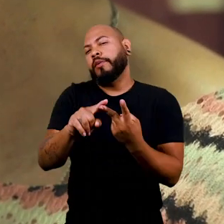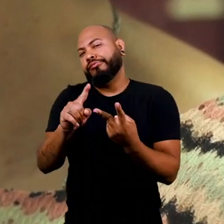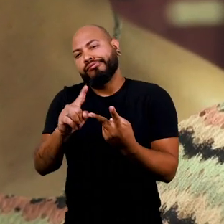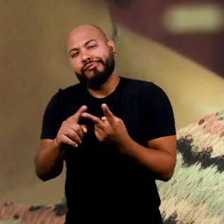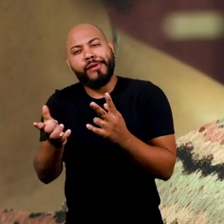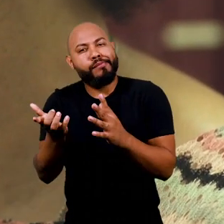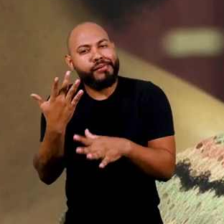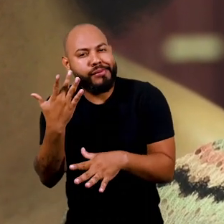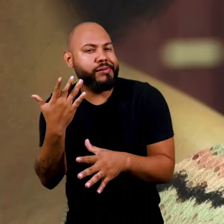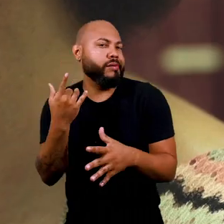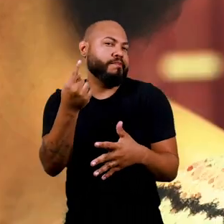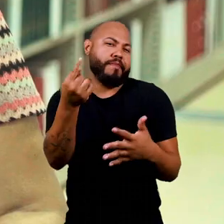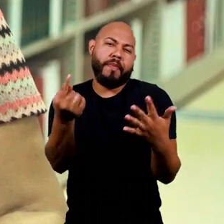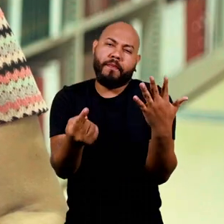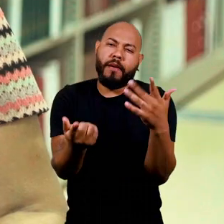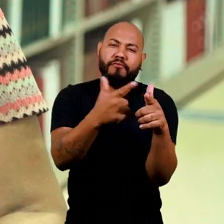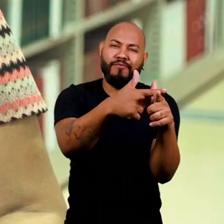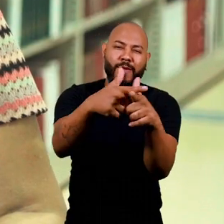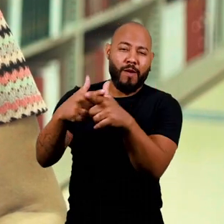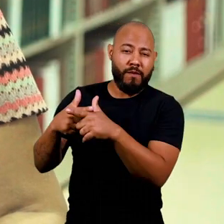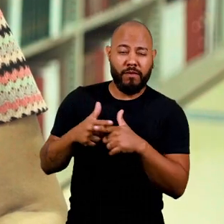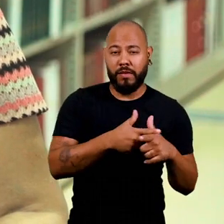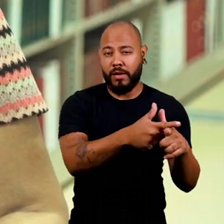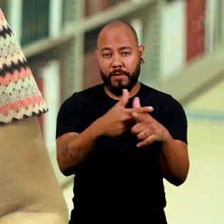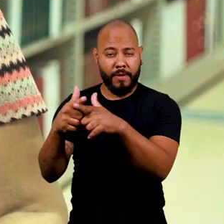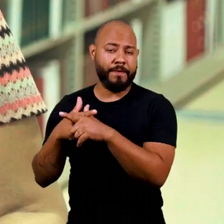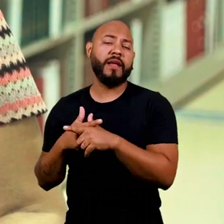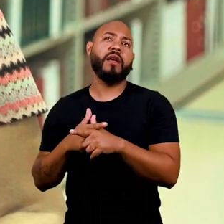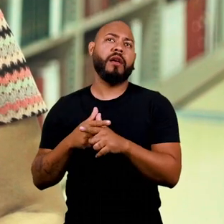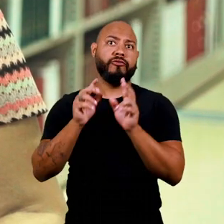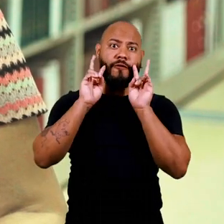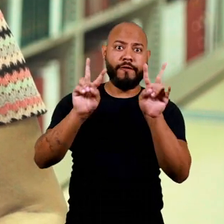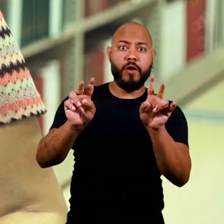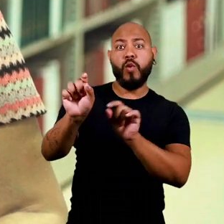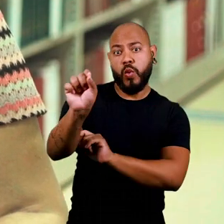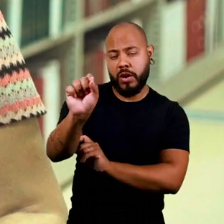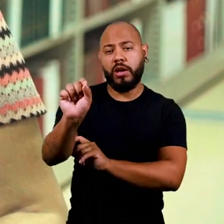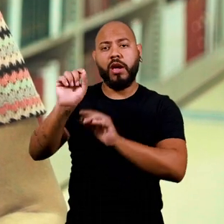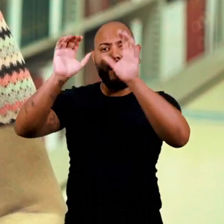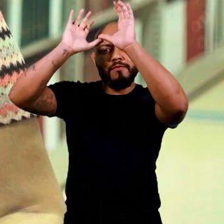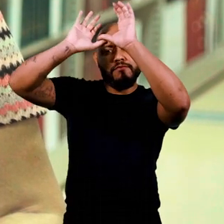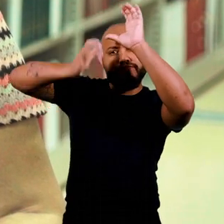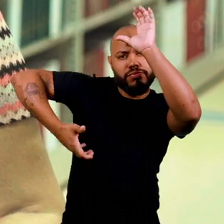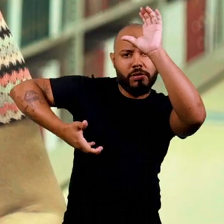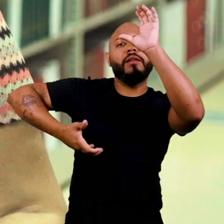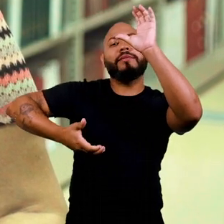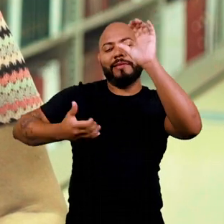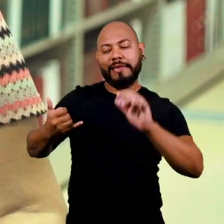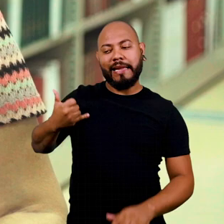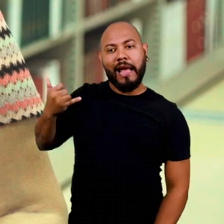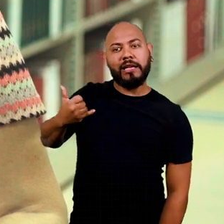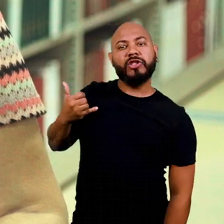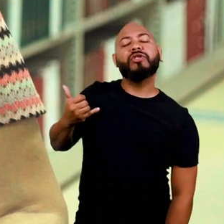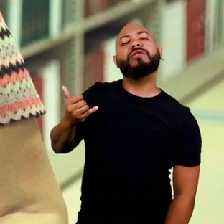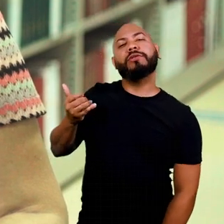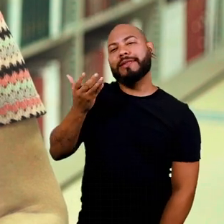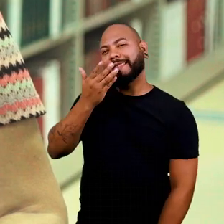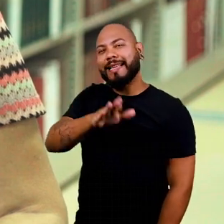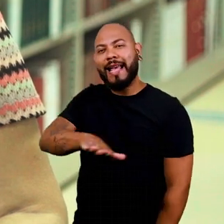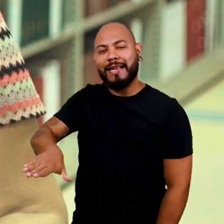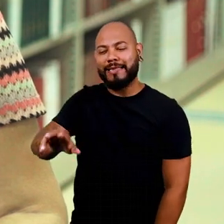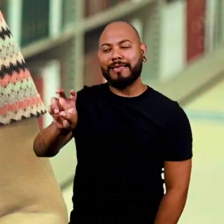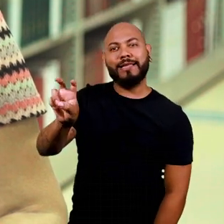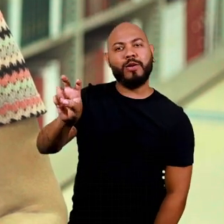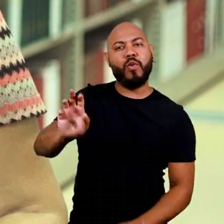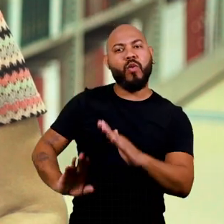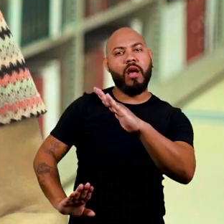alterações oftalmológicas. É muito frequente o acidente vascular cerebral em crianças, principalmente até os